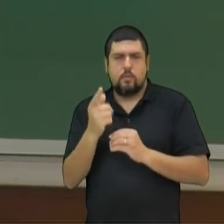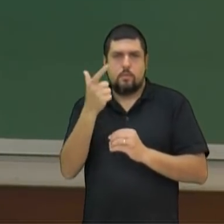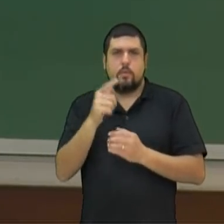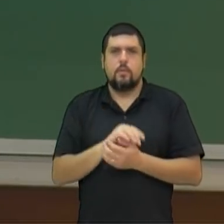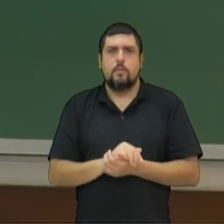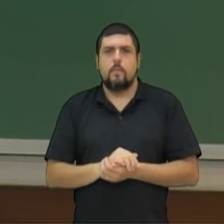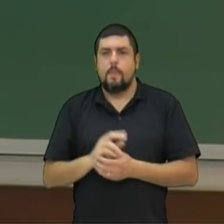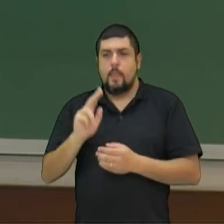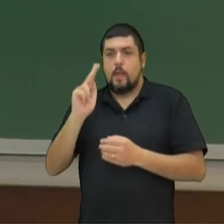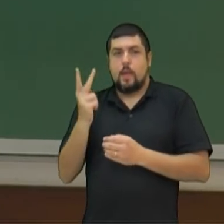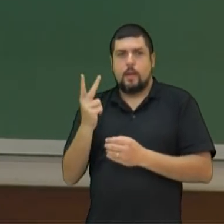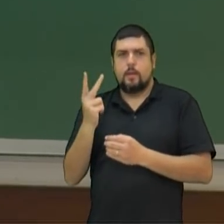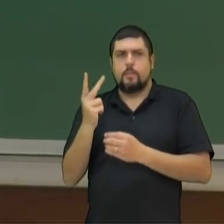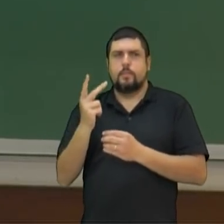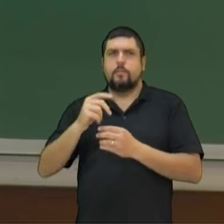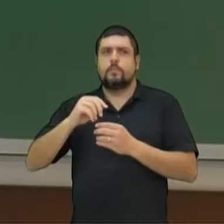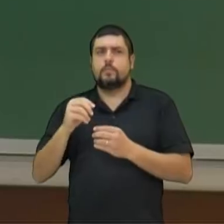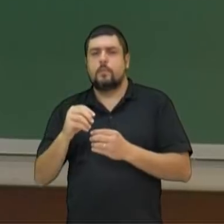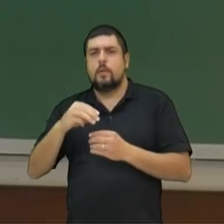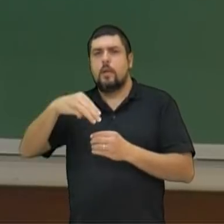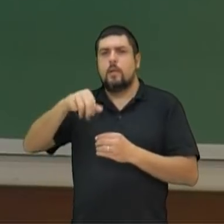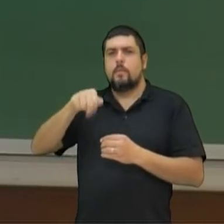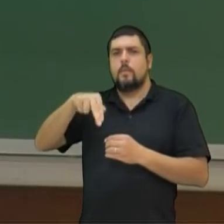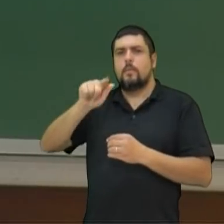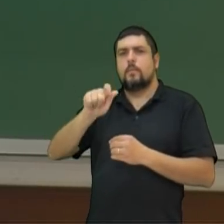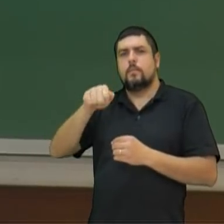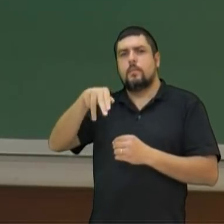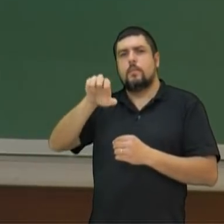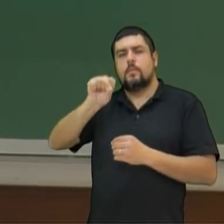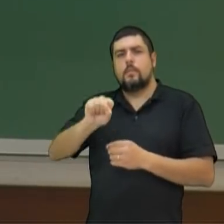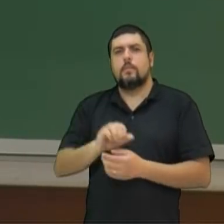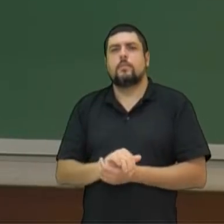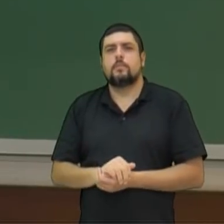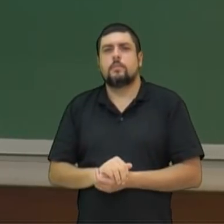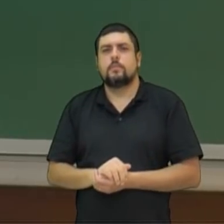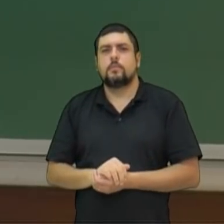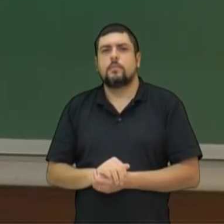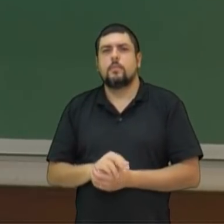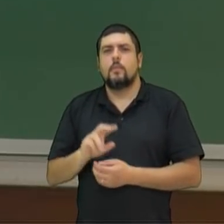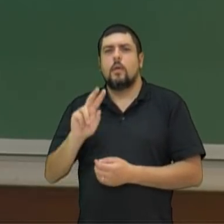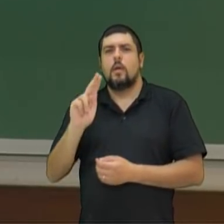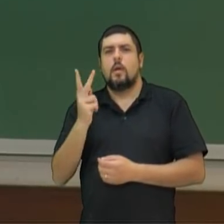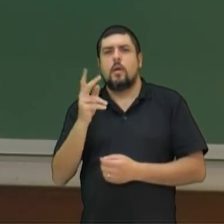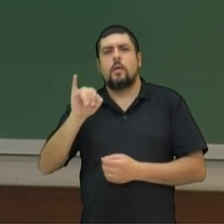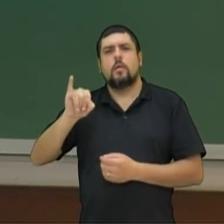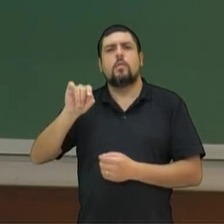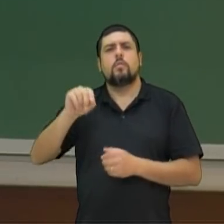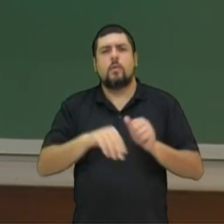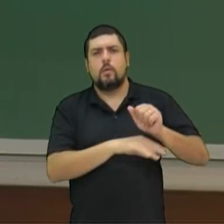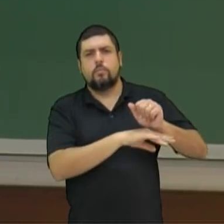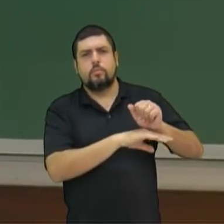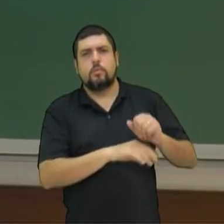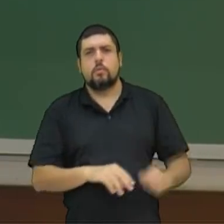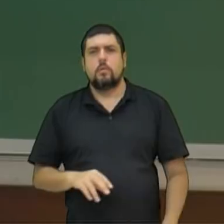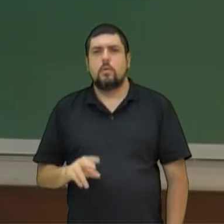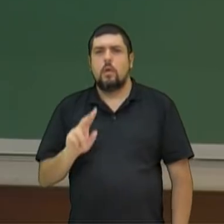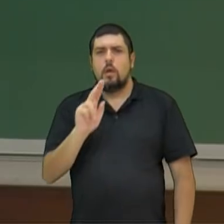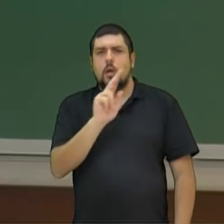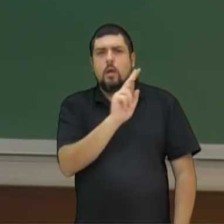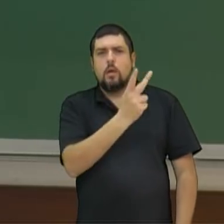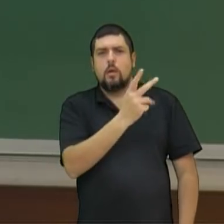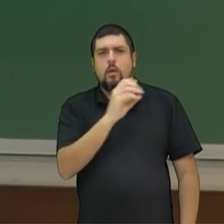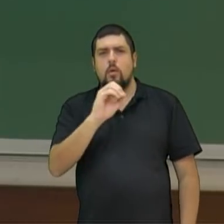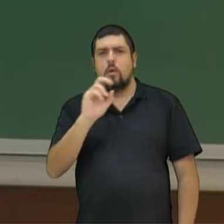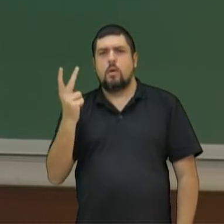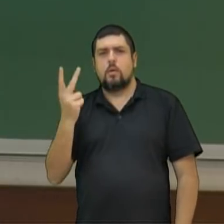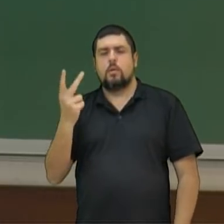base, hidróxido de manganês, perfeito. HI é um ácido. E esse aqui, que começa com H e